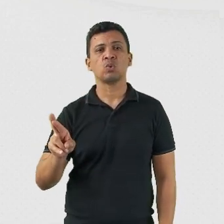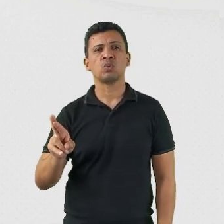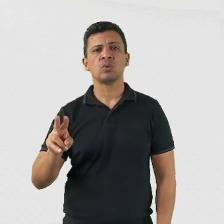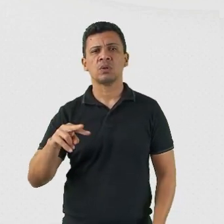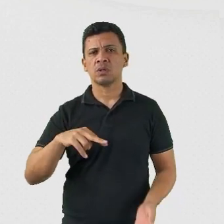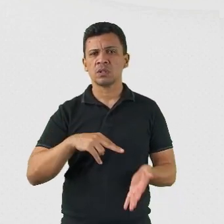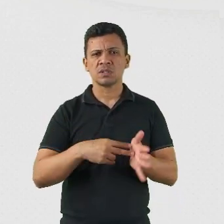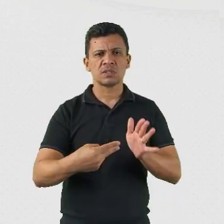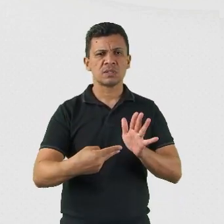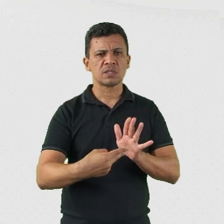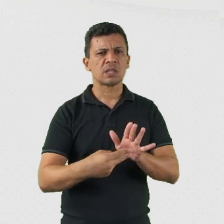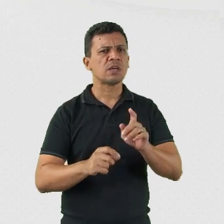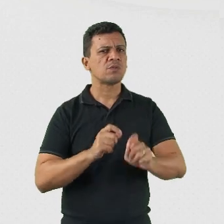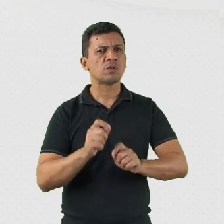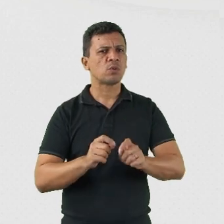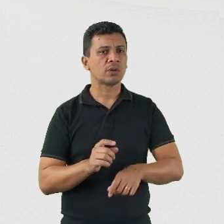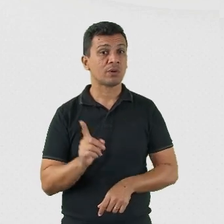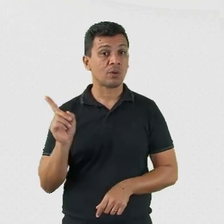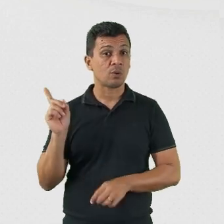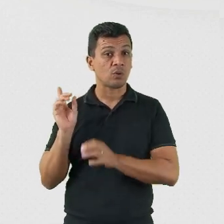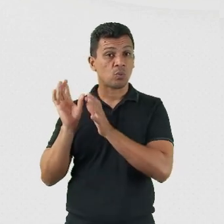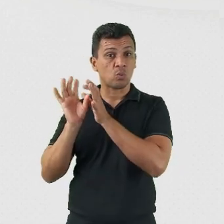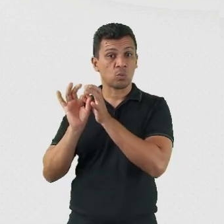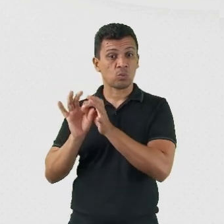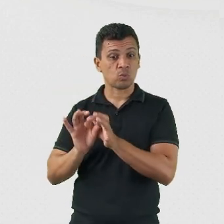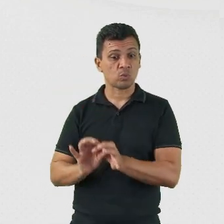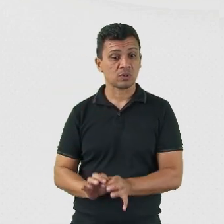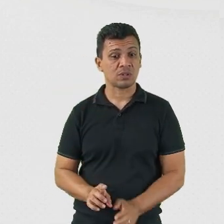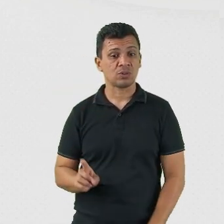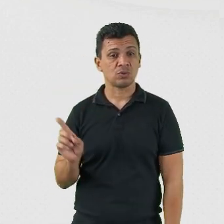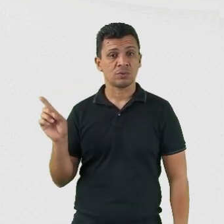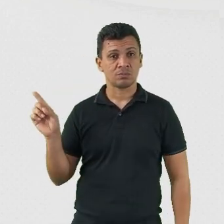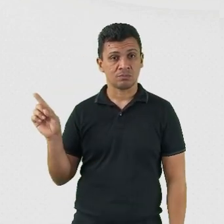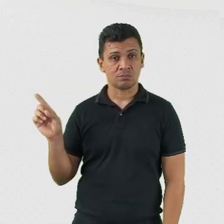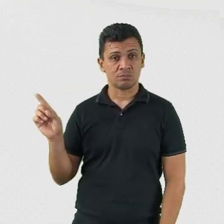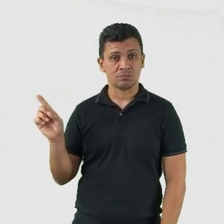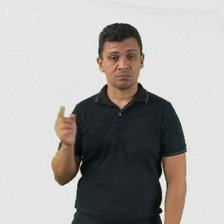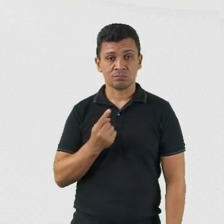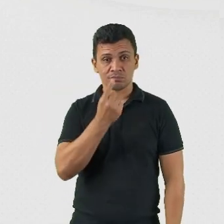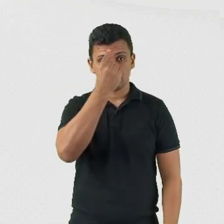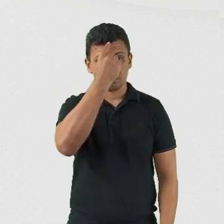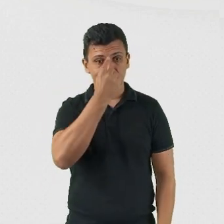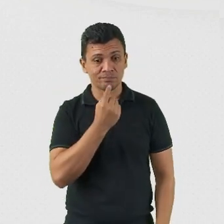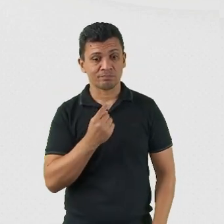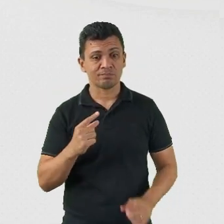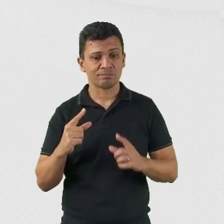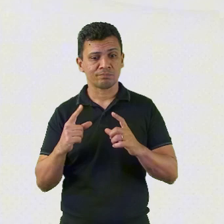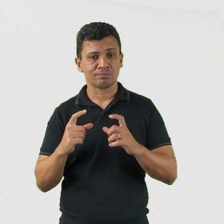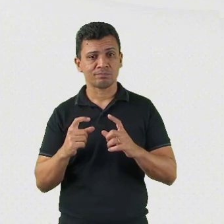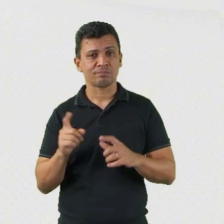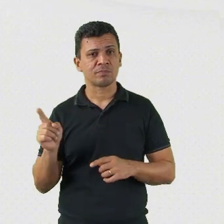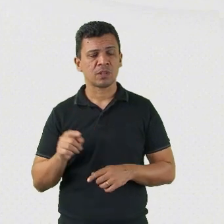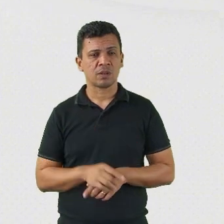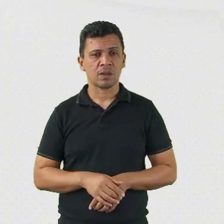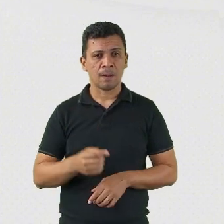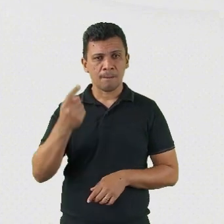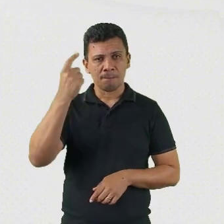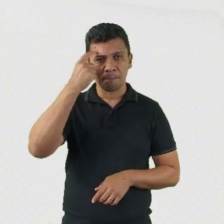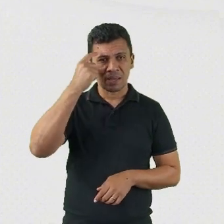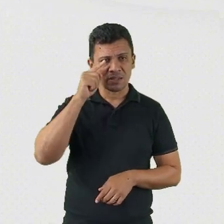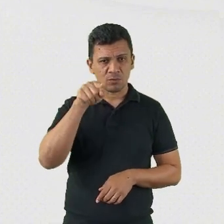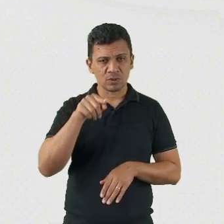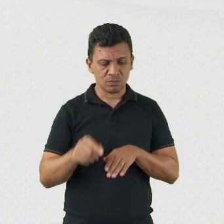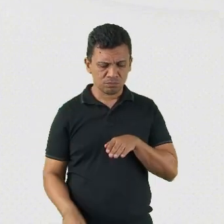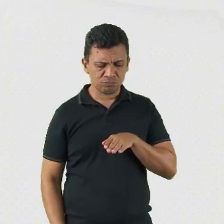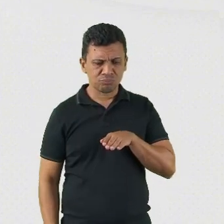para vocês anteriormente do contexto. Se analisa esse contexto. Imagina se você estivesse se deslocando.